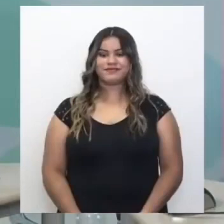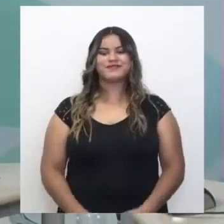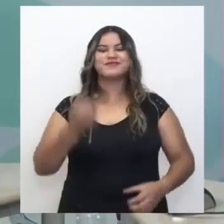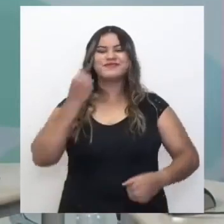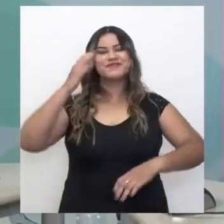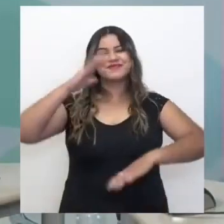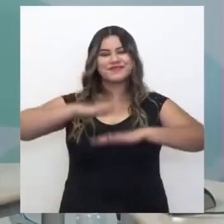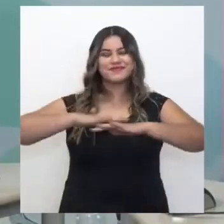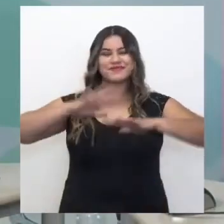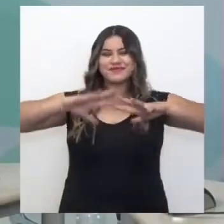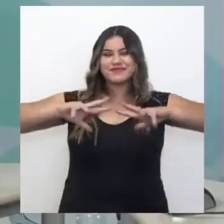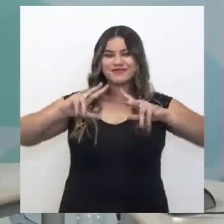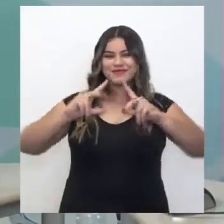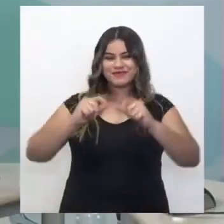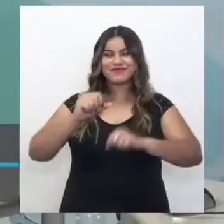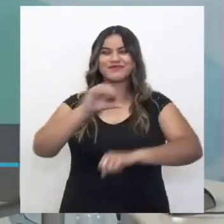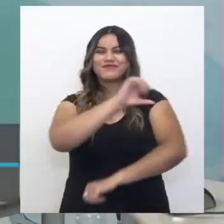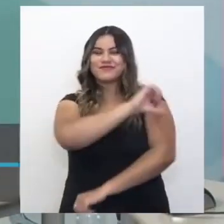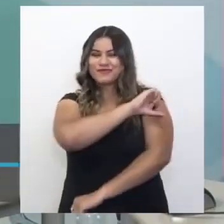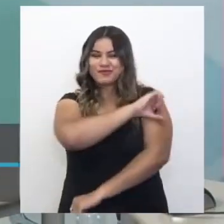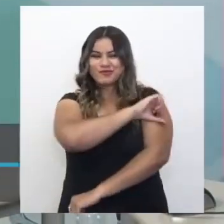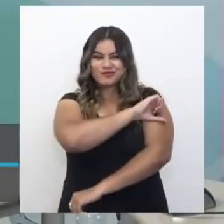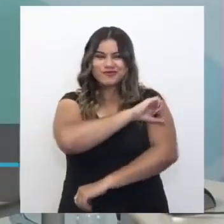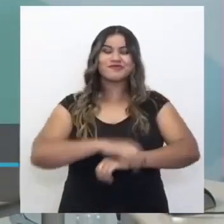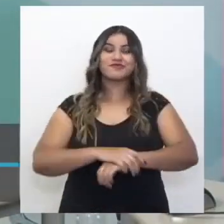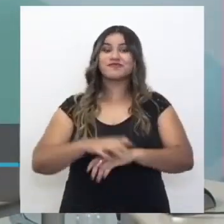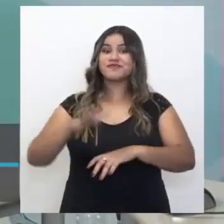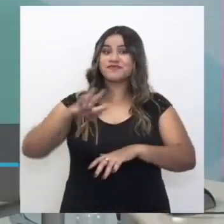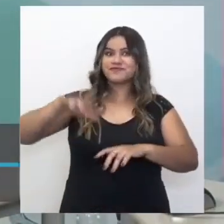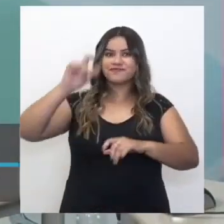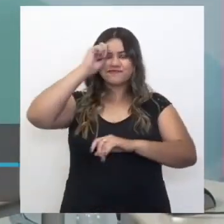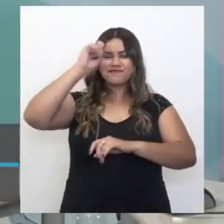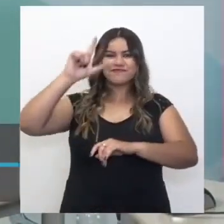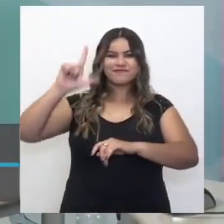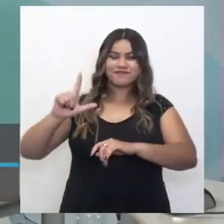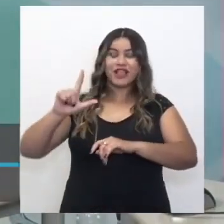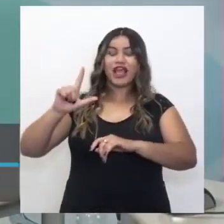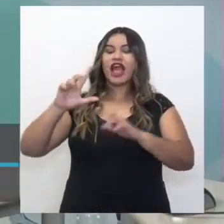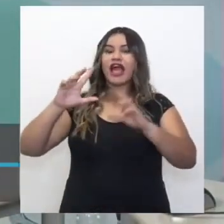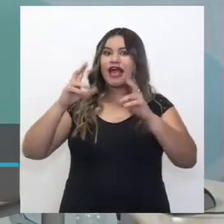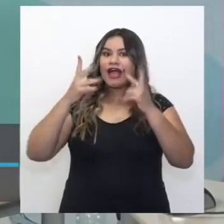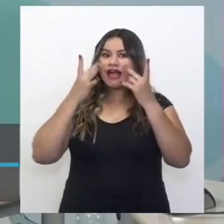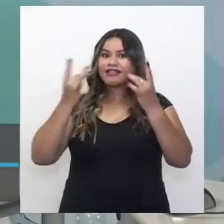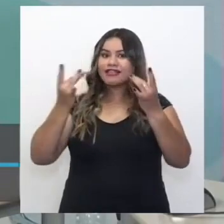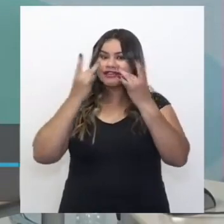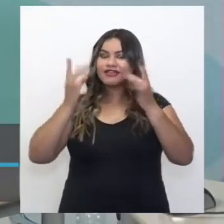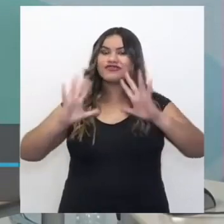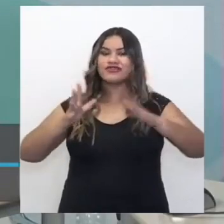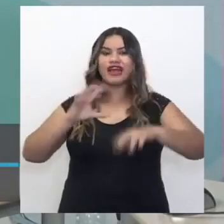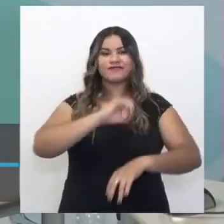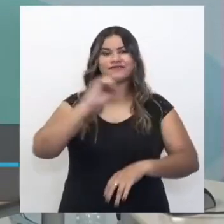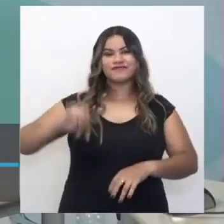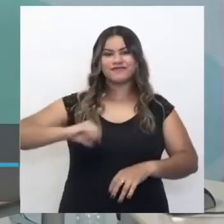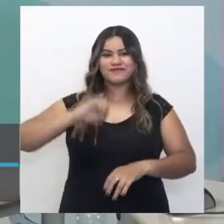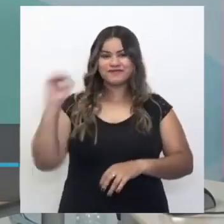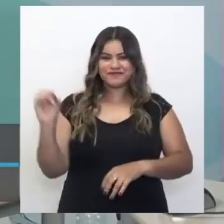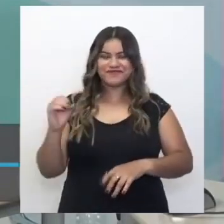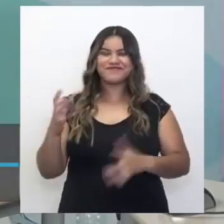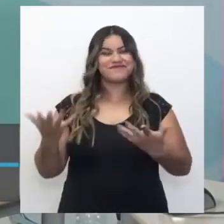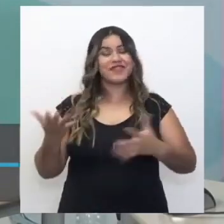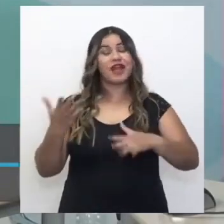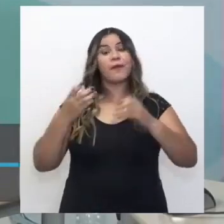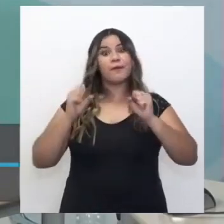Boa tarde, garotada do nono ano, garotada esperta que já está aí ligadinha no centro de mídias. Se prepare